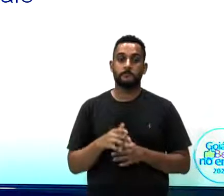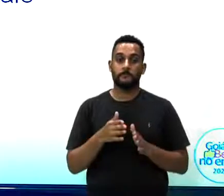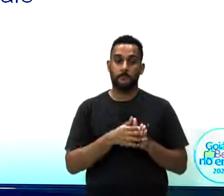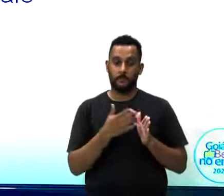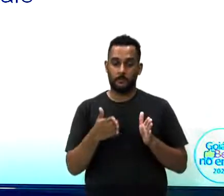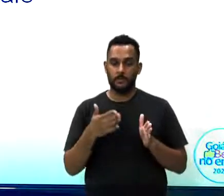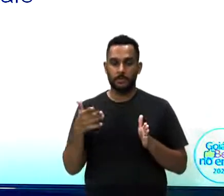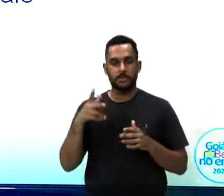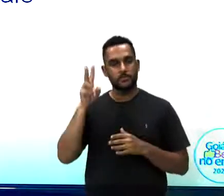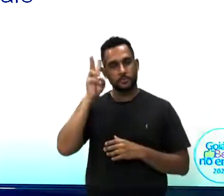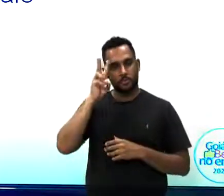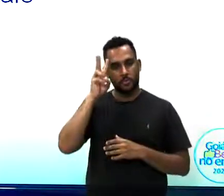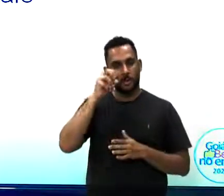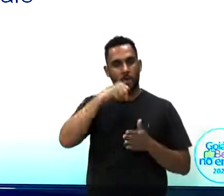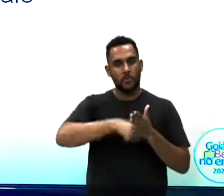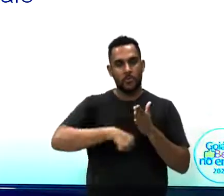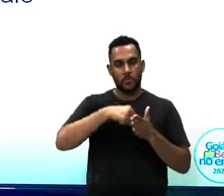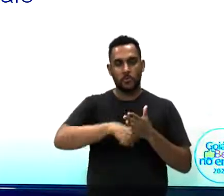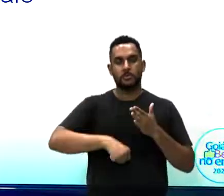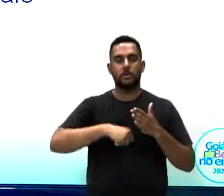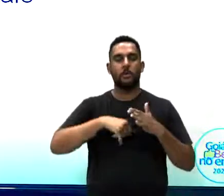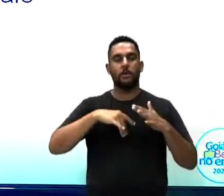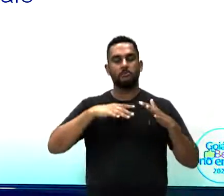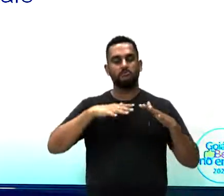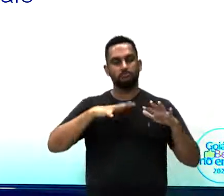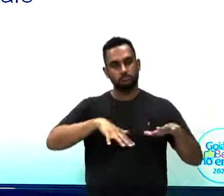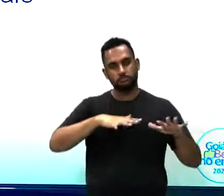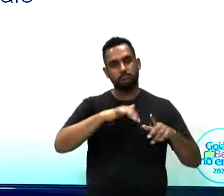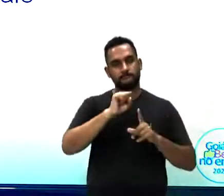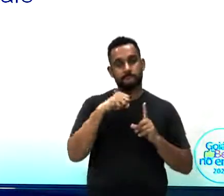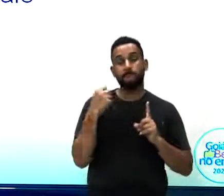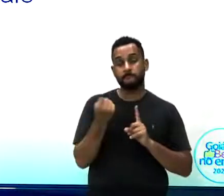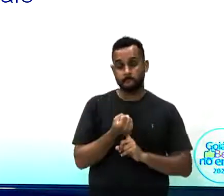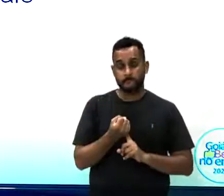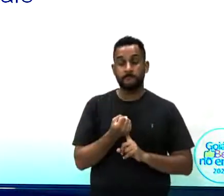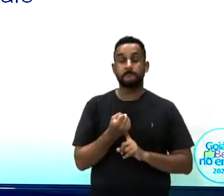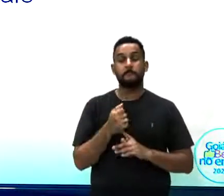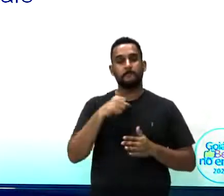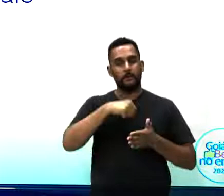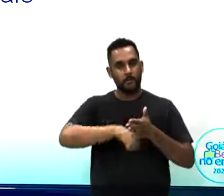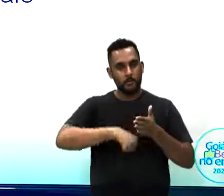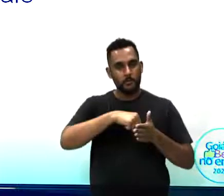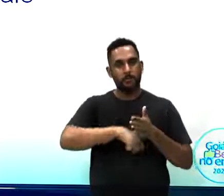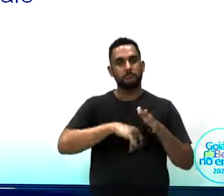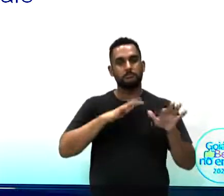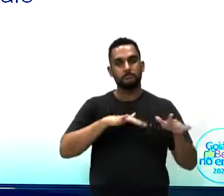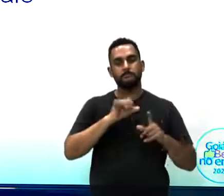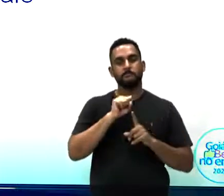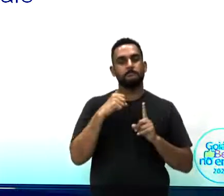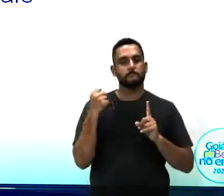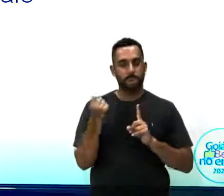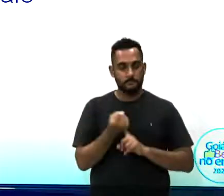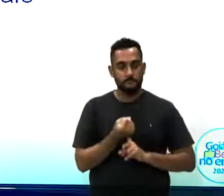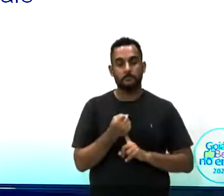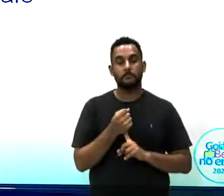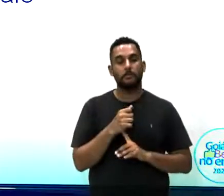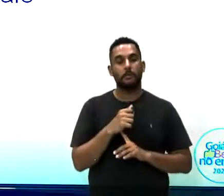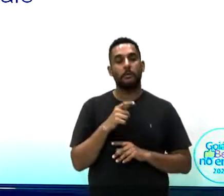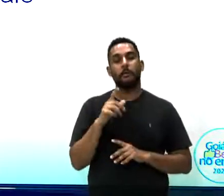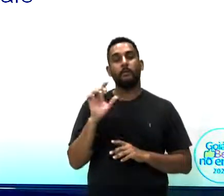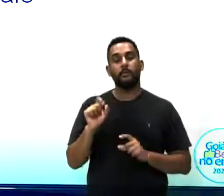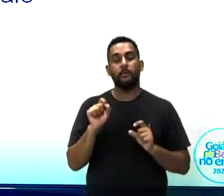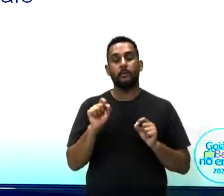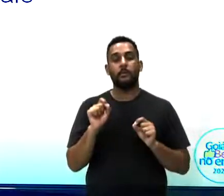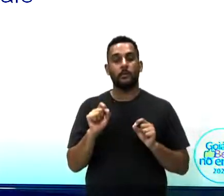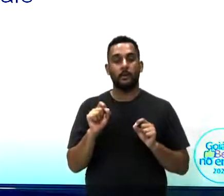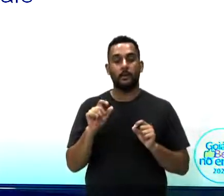processo histórico de lutas e movimentos sociais. Justamente essas lutas e esses movimentos sociais buscando a